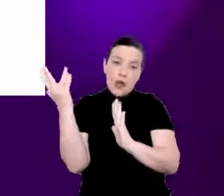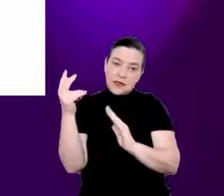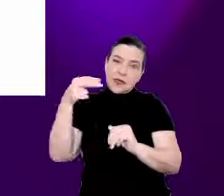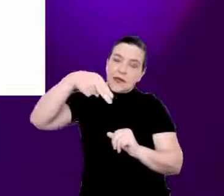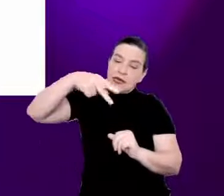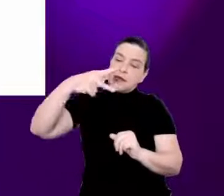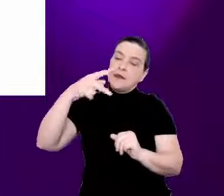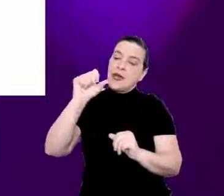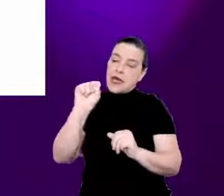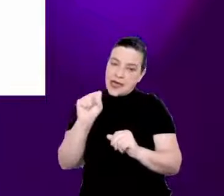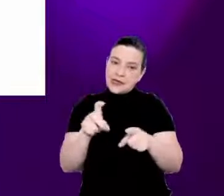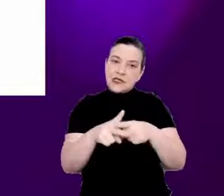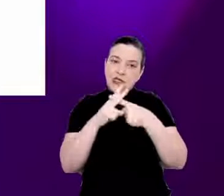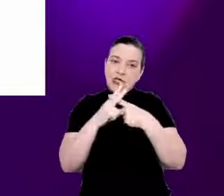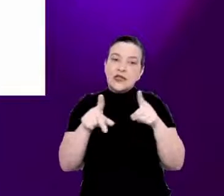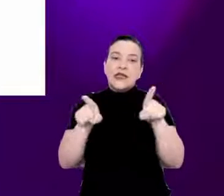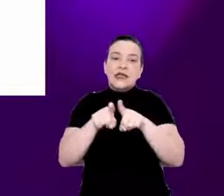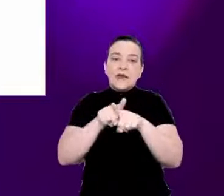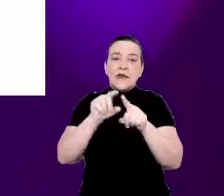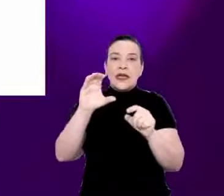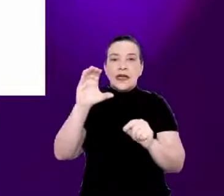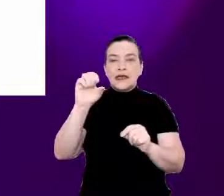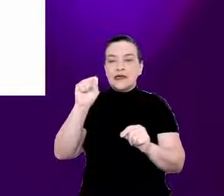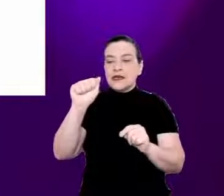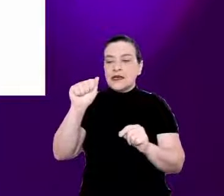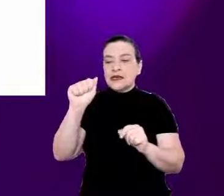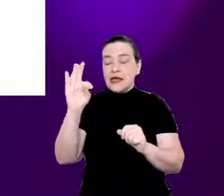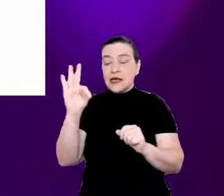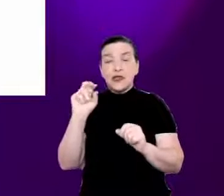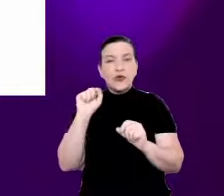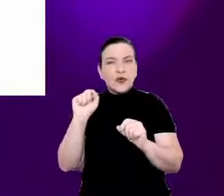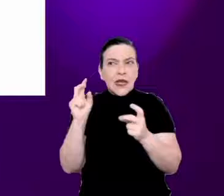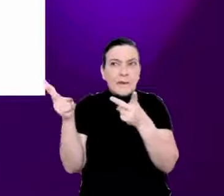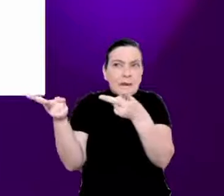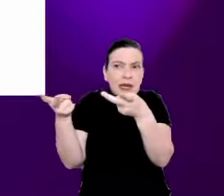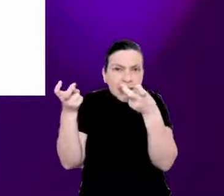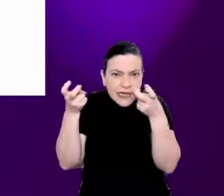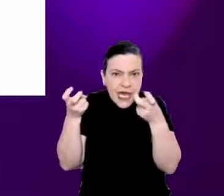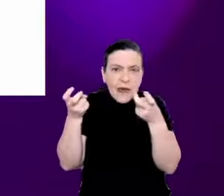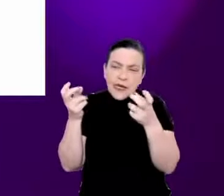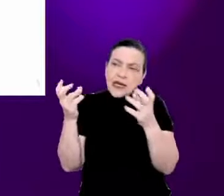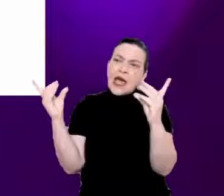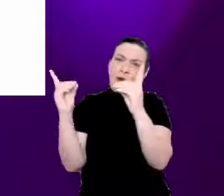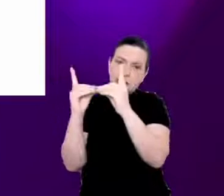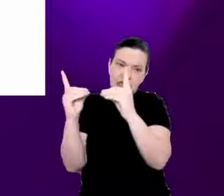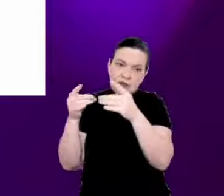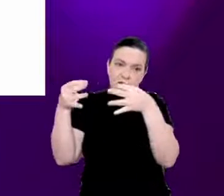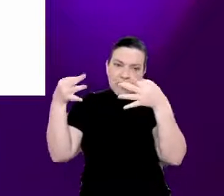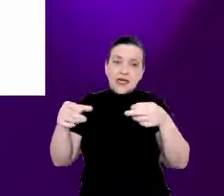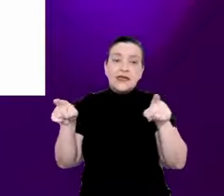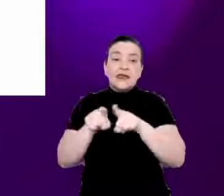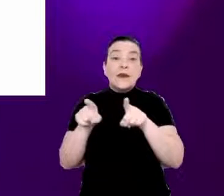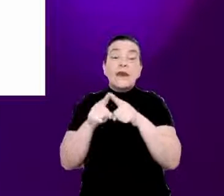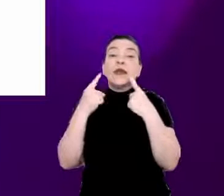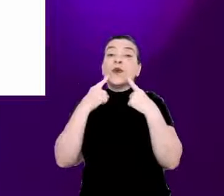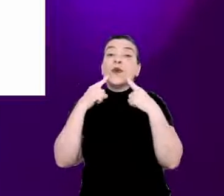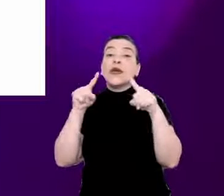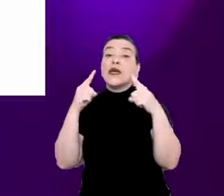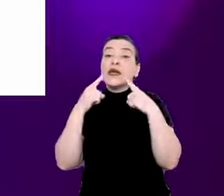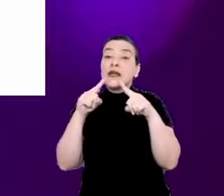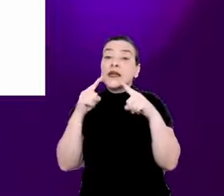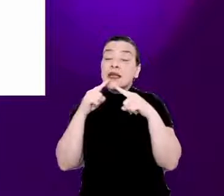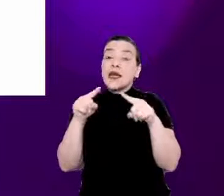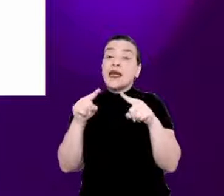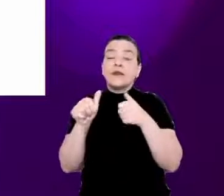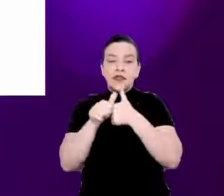também, que olha a satisfação geral dos serviços. Também monitoramos o Reclame Aqui e aí PRANS